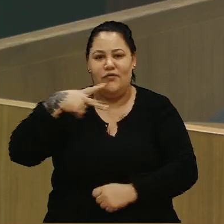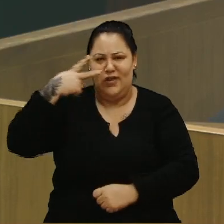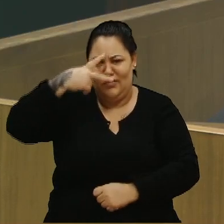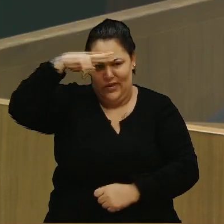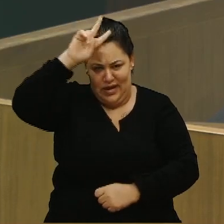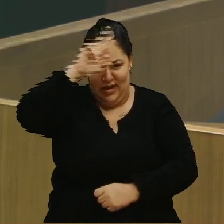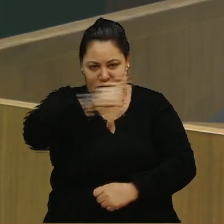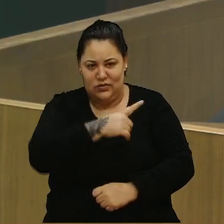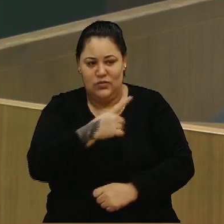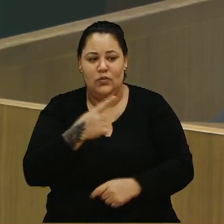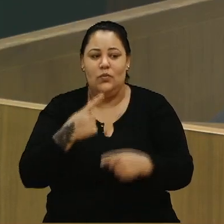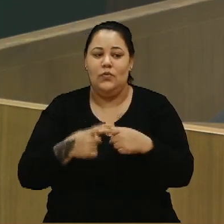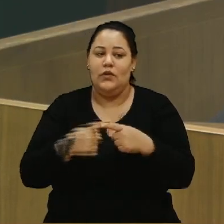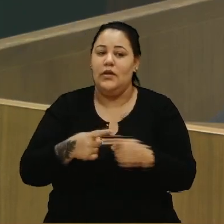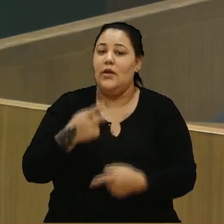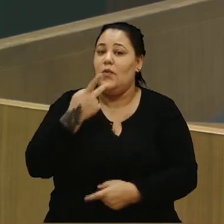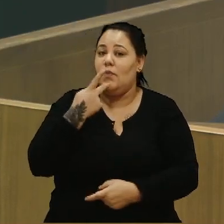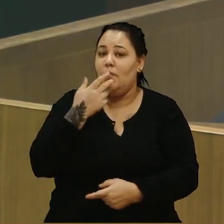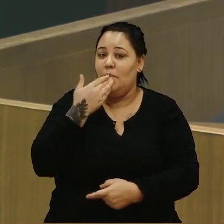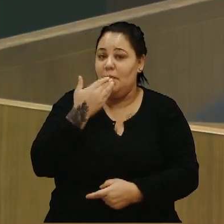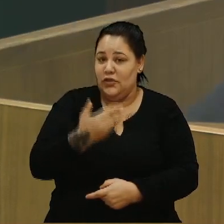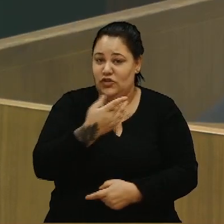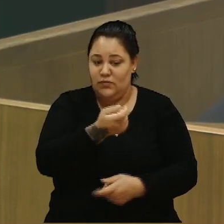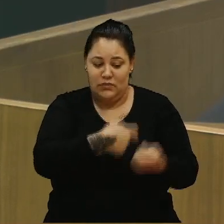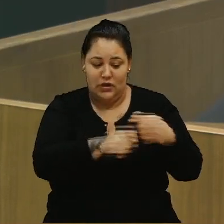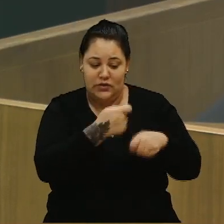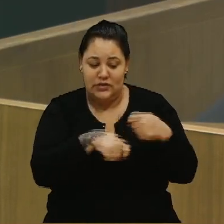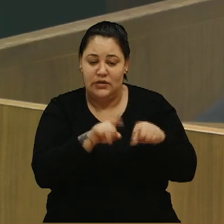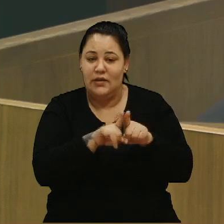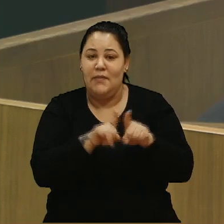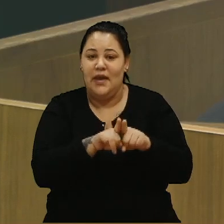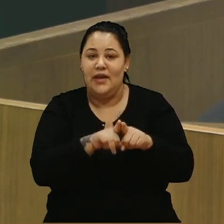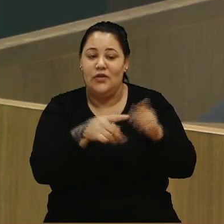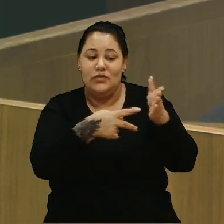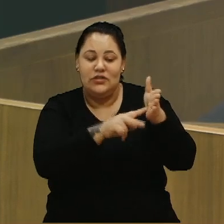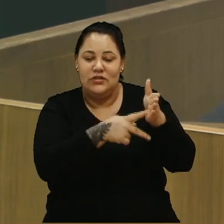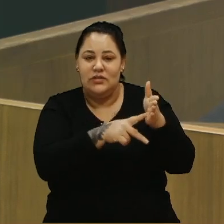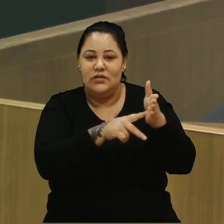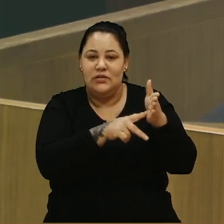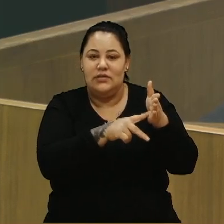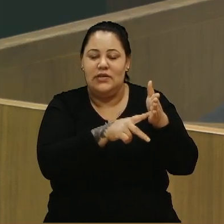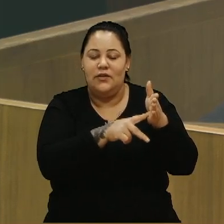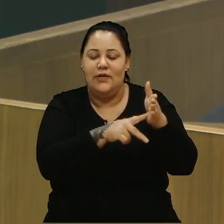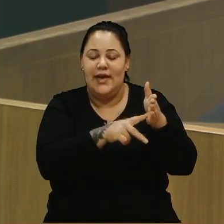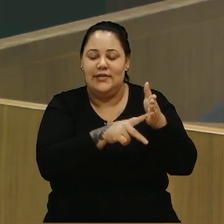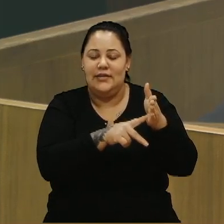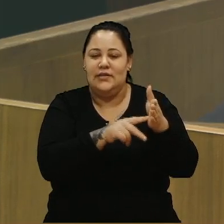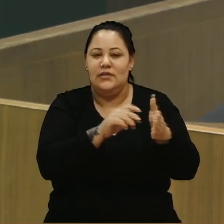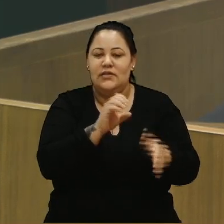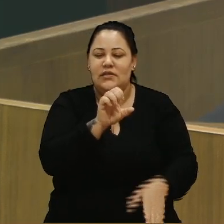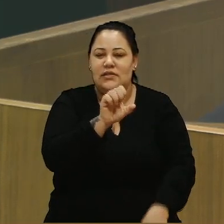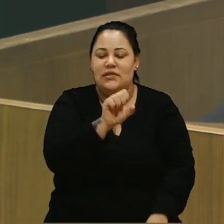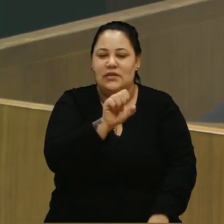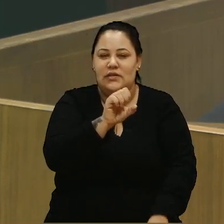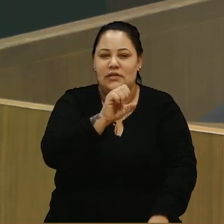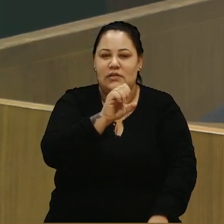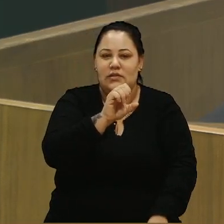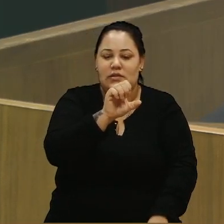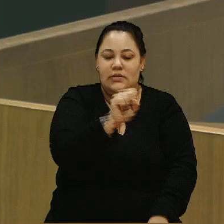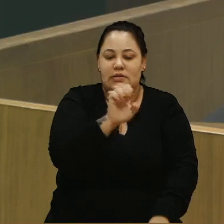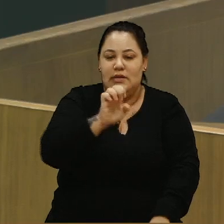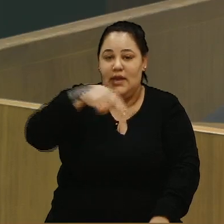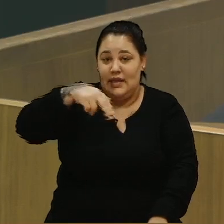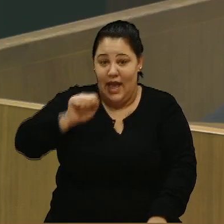pedi para ele uma negociação ali, que a gente dialogasse com o Sindicato Senalba sobre o que está acontecendo na nossa cidade. Para concluir,